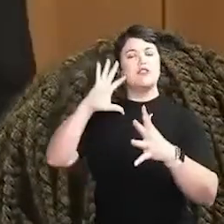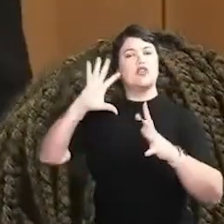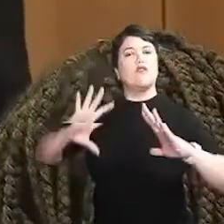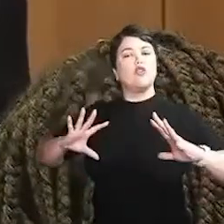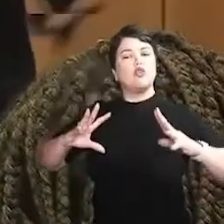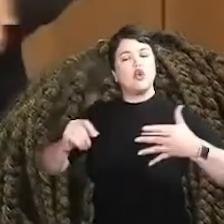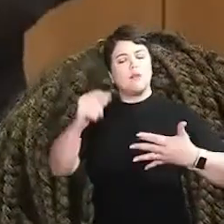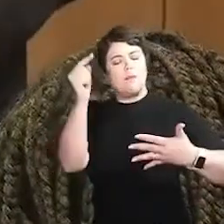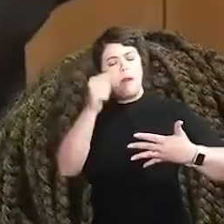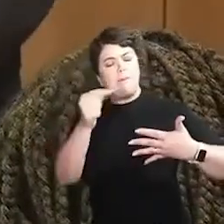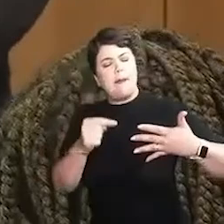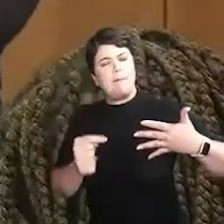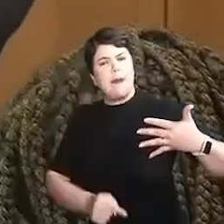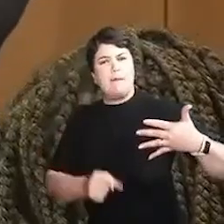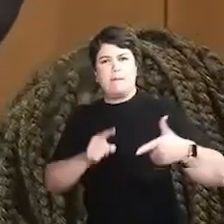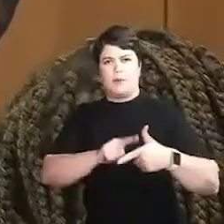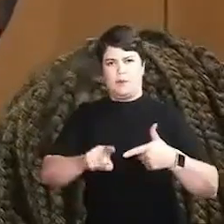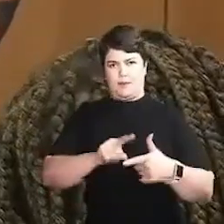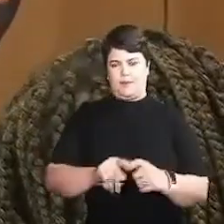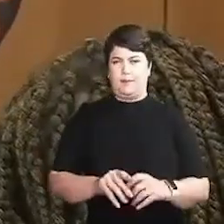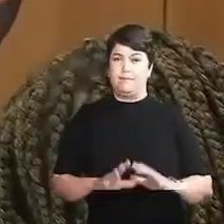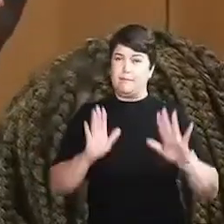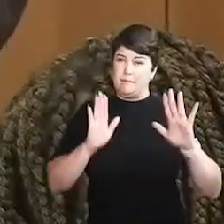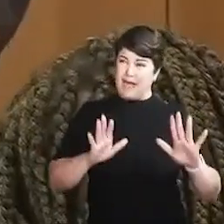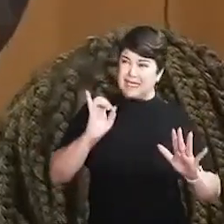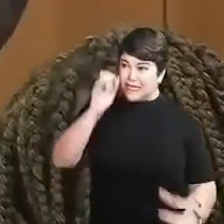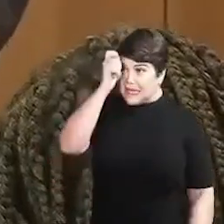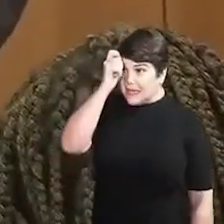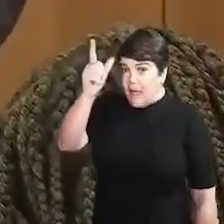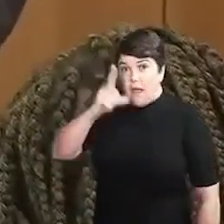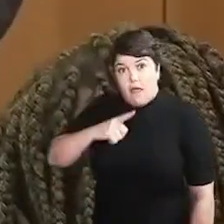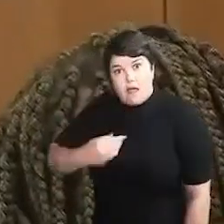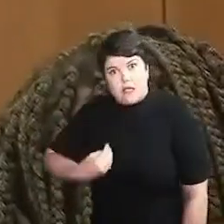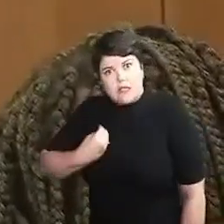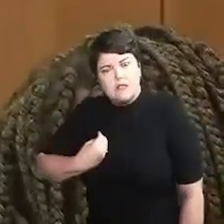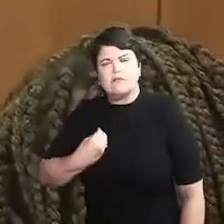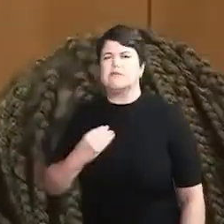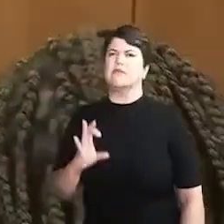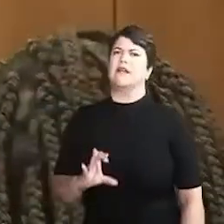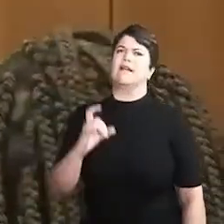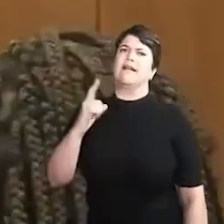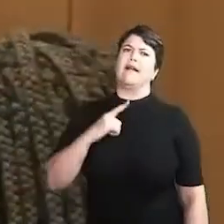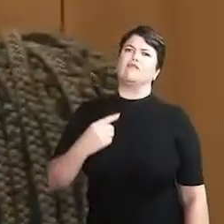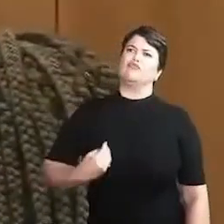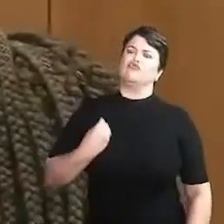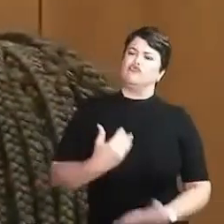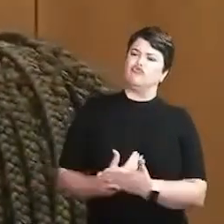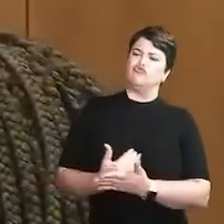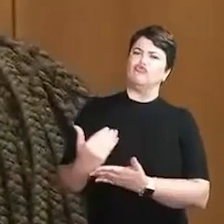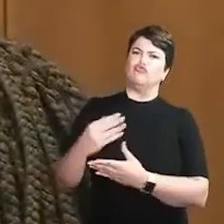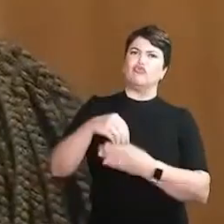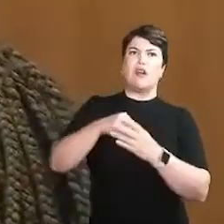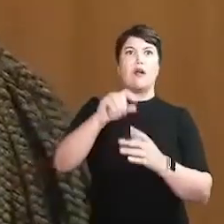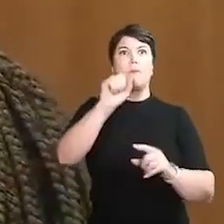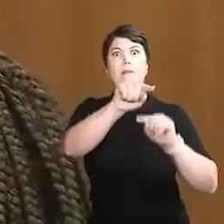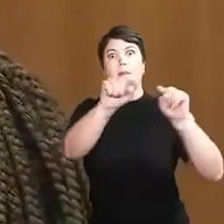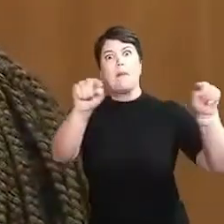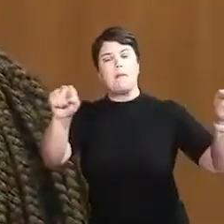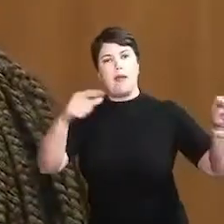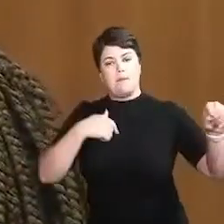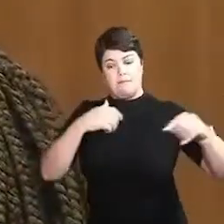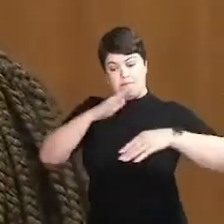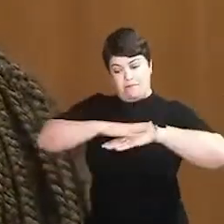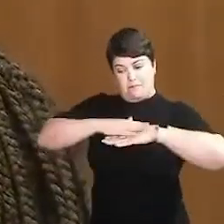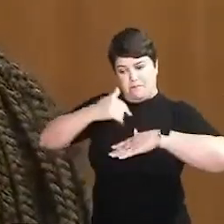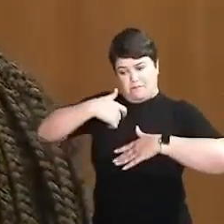todos os problemas se tal ideia existisse é claro que ela já teria nascido nas mentes Não minha